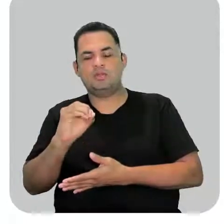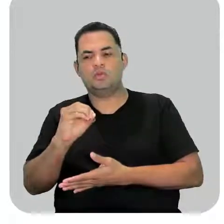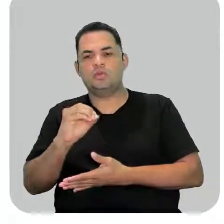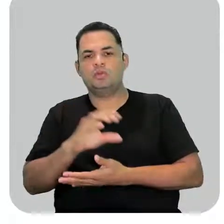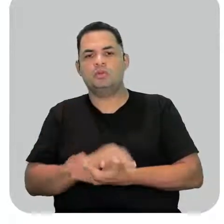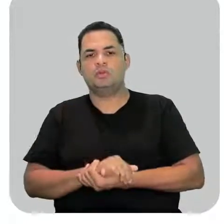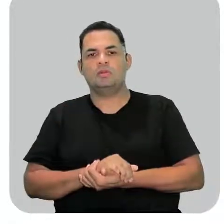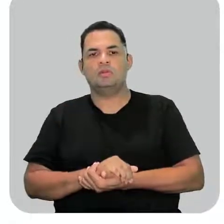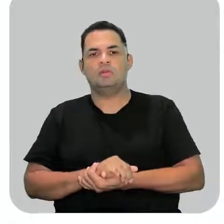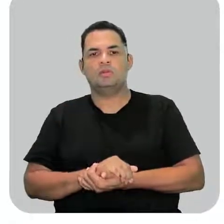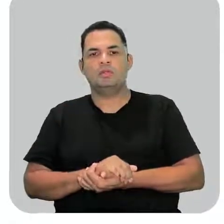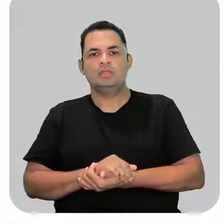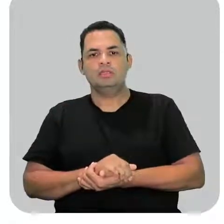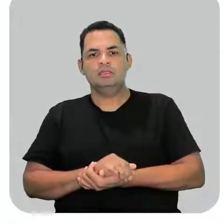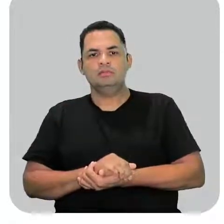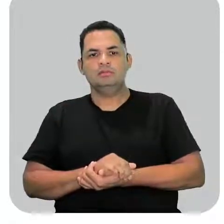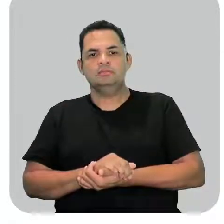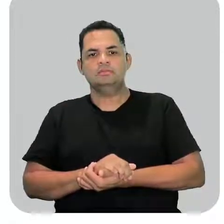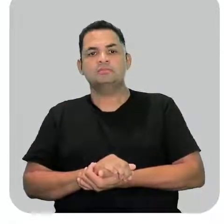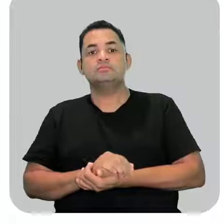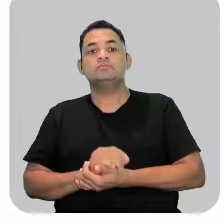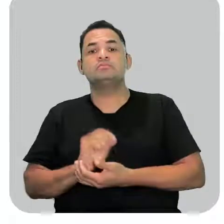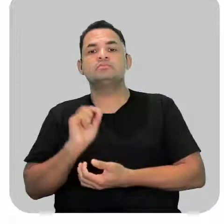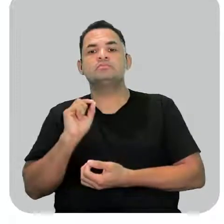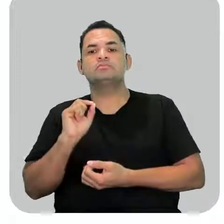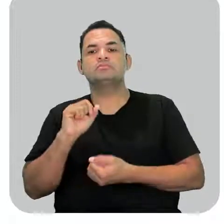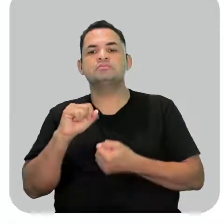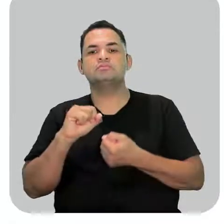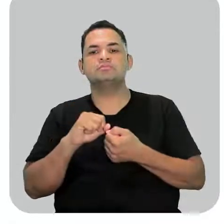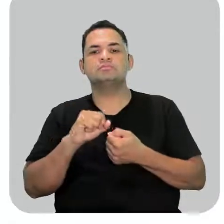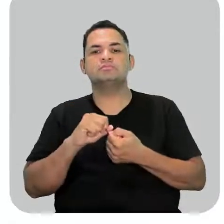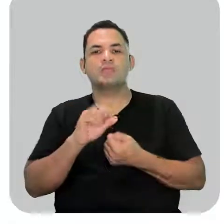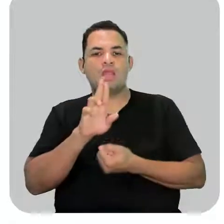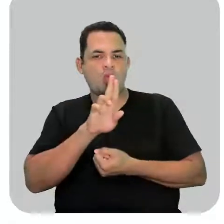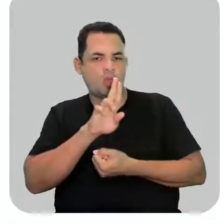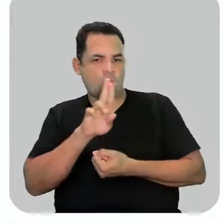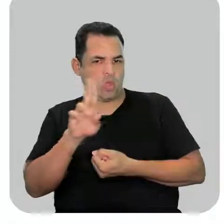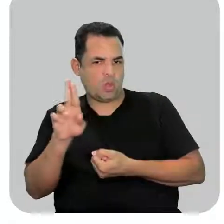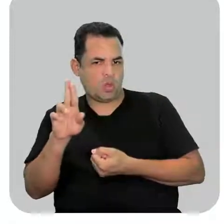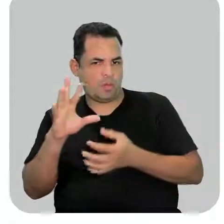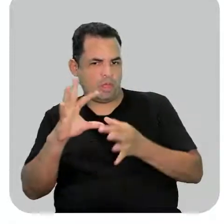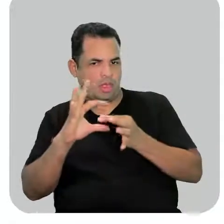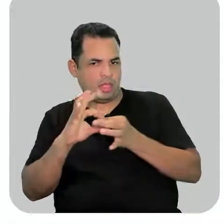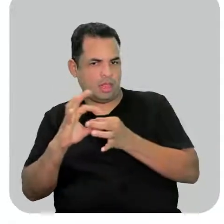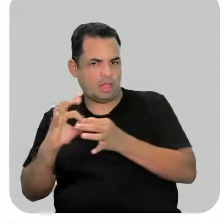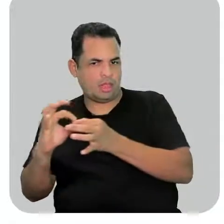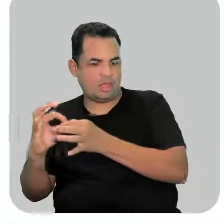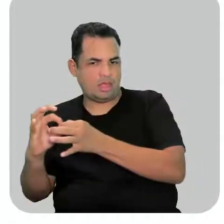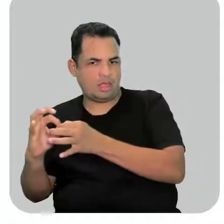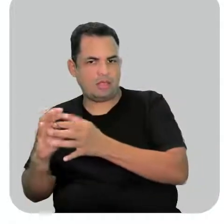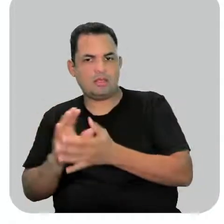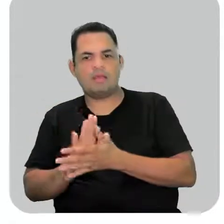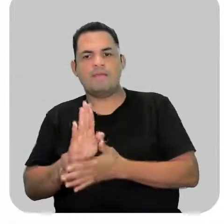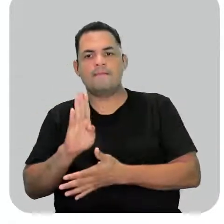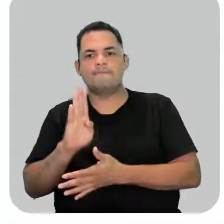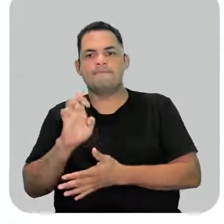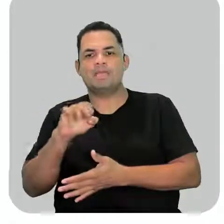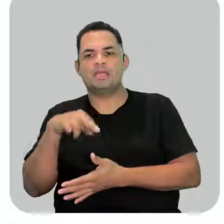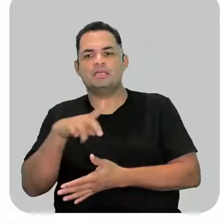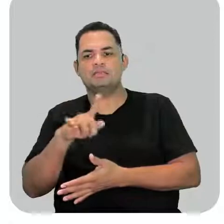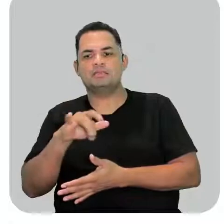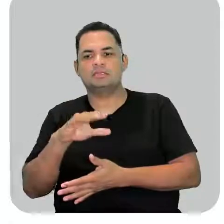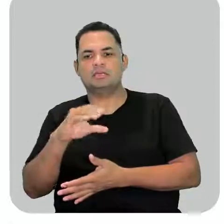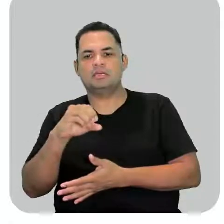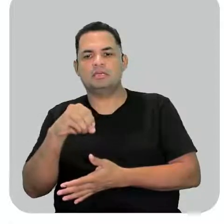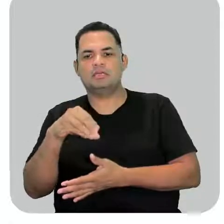observar. Então, o que eu vou fazer? Eu vou dar o nome da minha cadeia, que é benzeno,